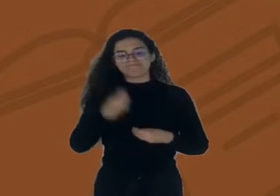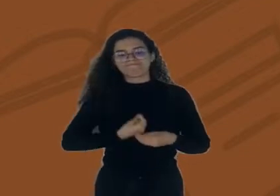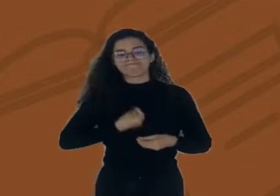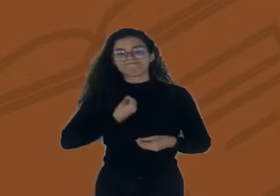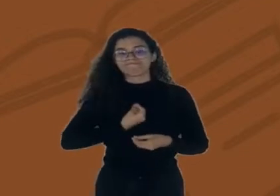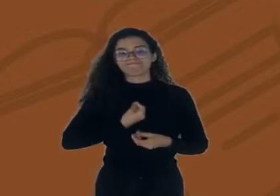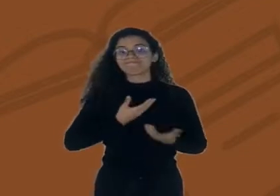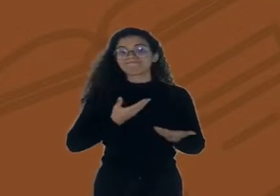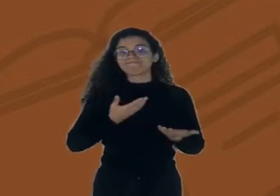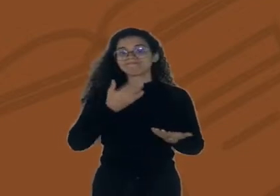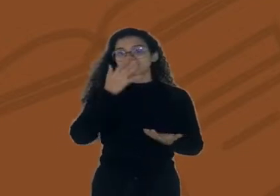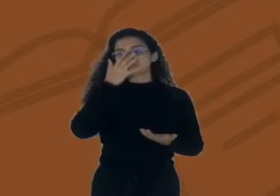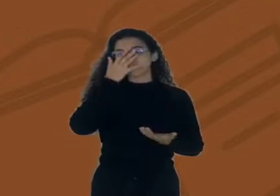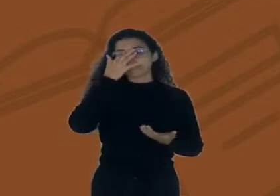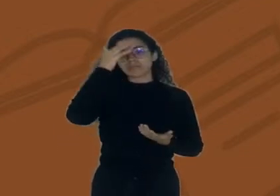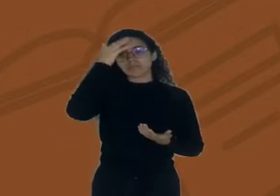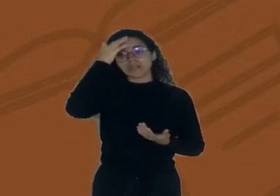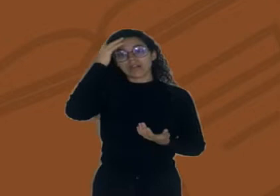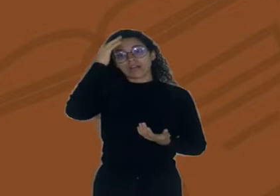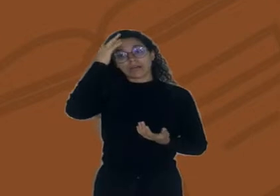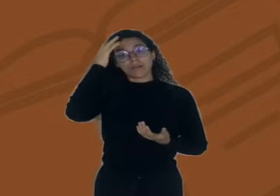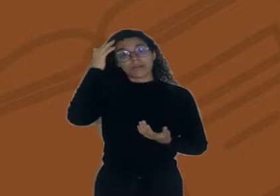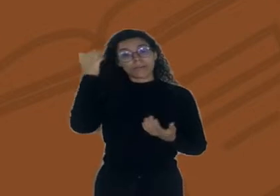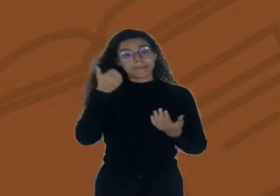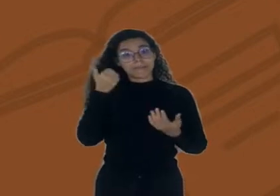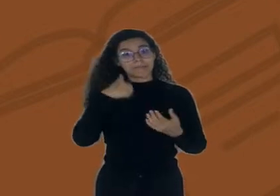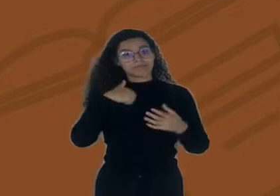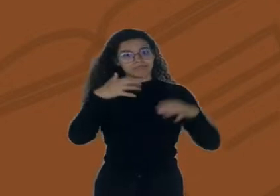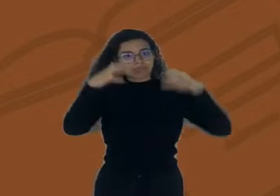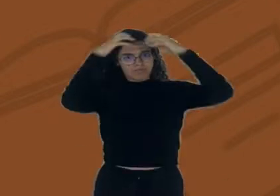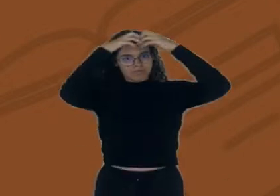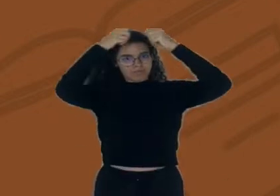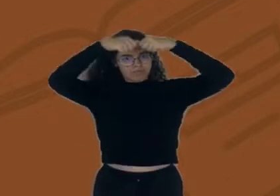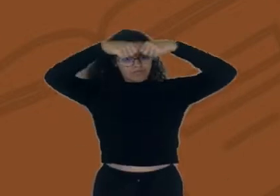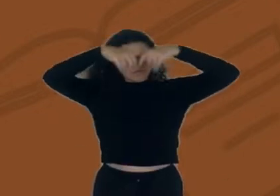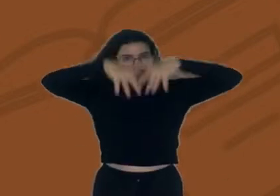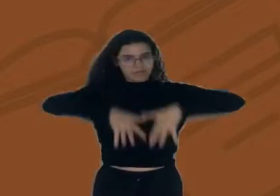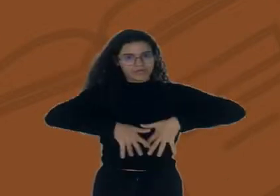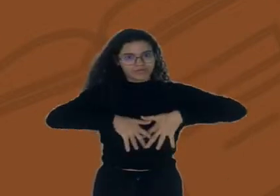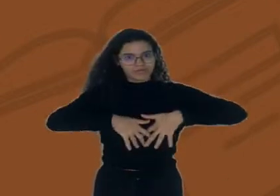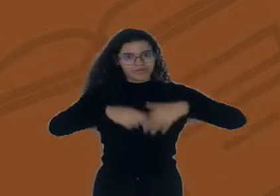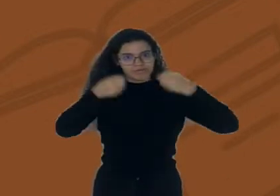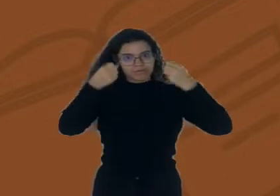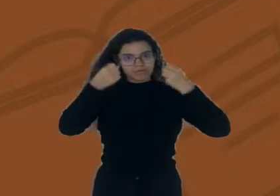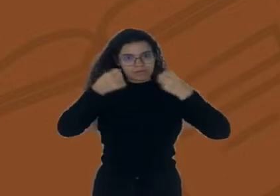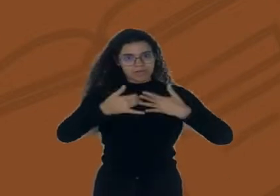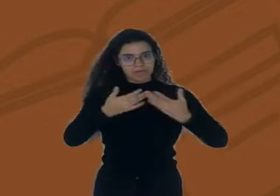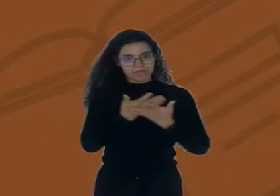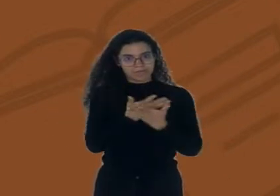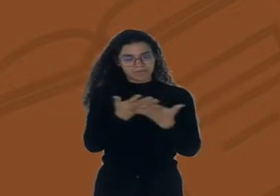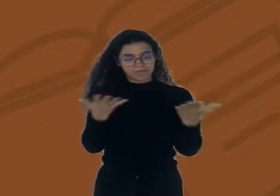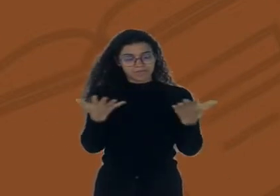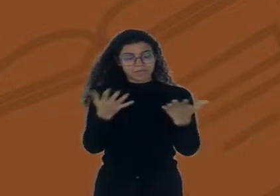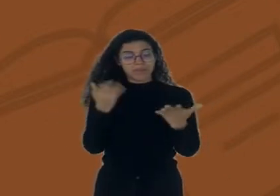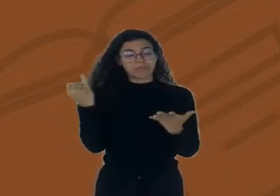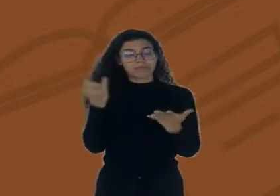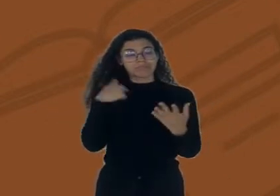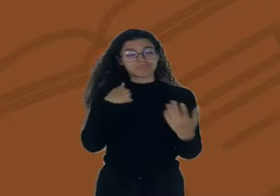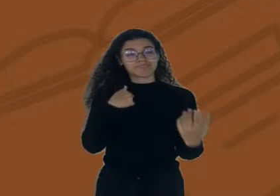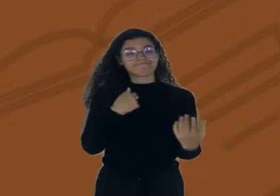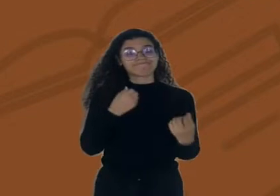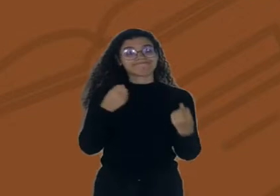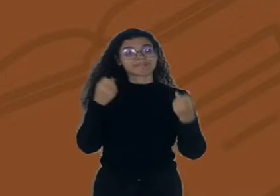nervoso, antes é importante destacar o seguinte: o nosso organismo, o organismo dos